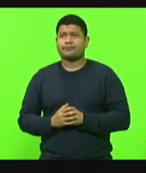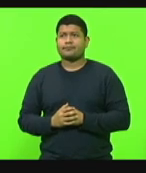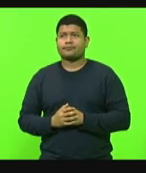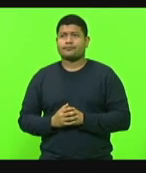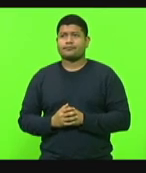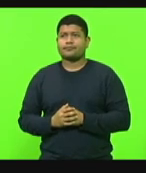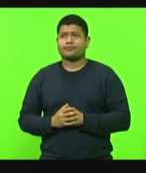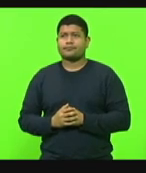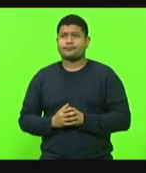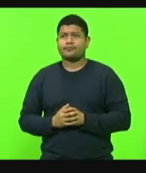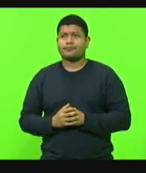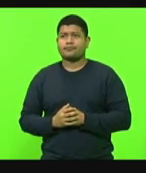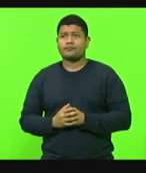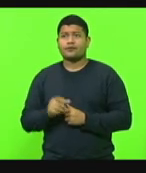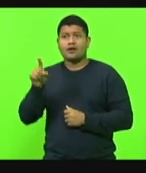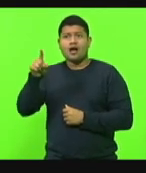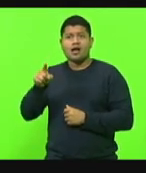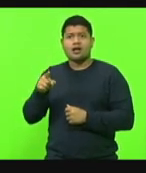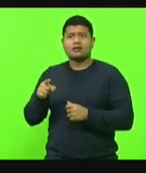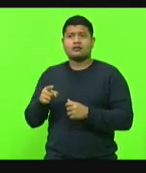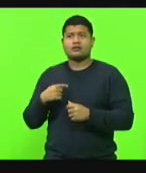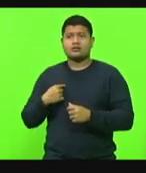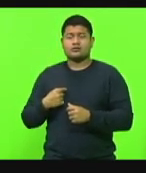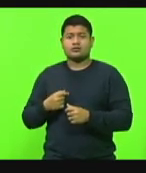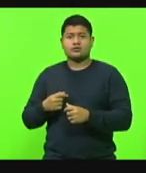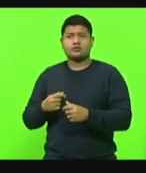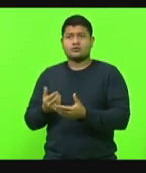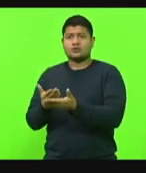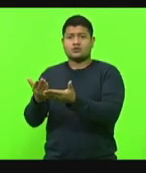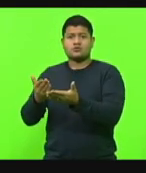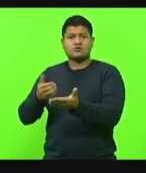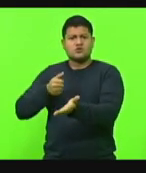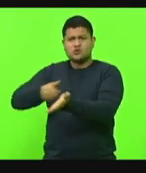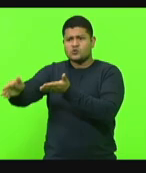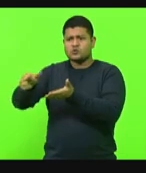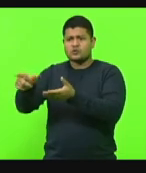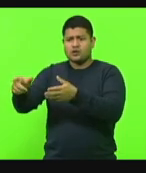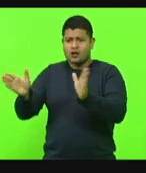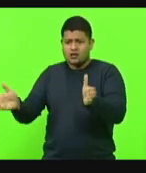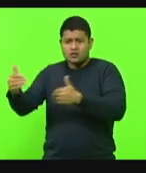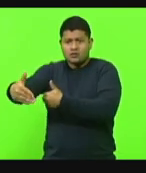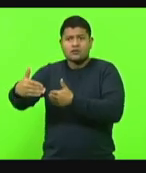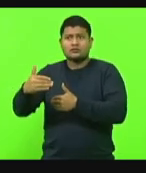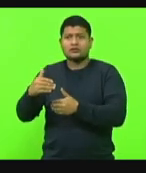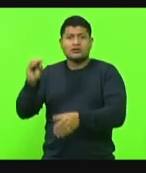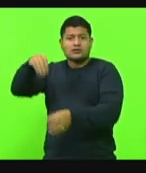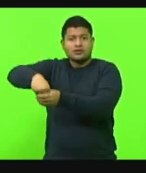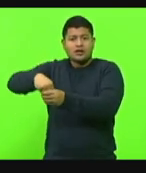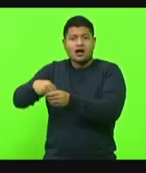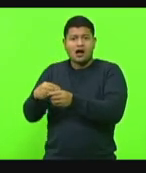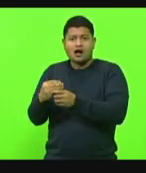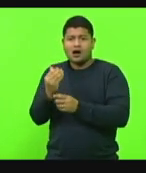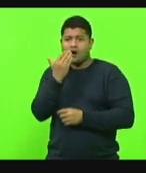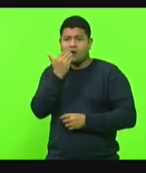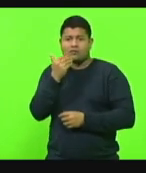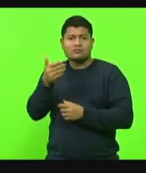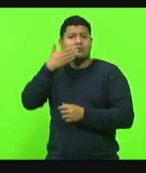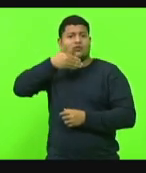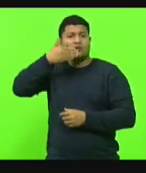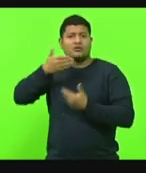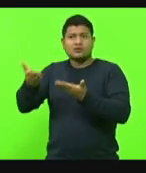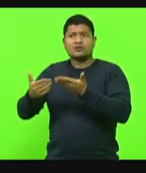o rapaz ali, ó, chutaram a caixa de isopor dele, tá vendo ali, ó? Onde tinha coisa. Olha o que eles estão fazendo, cara. Os dois ali,